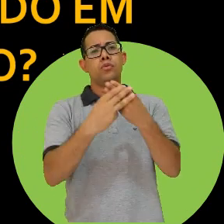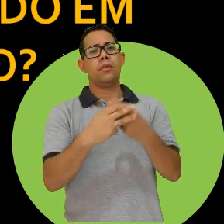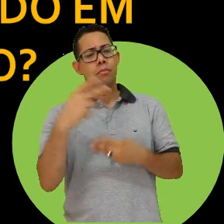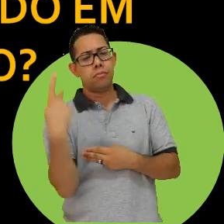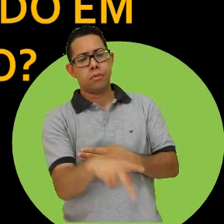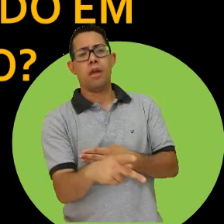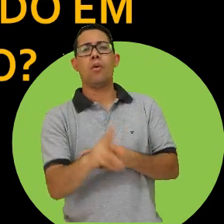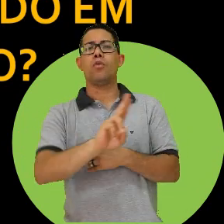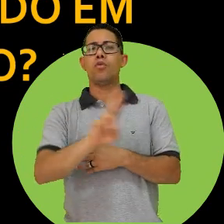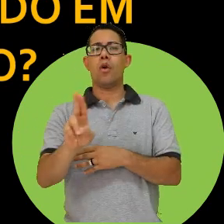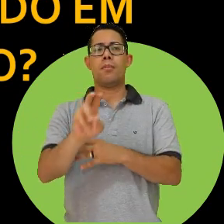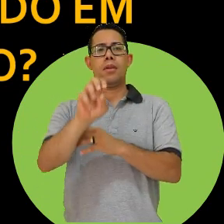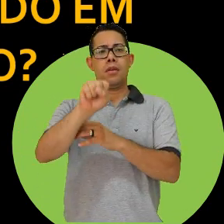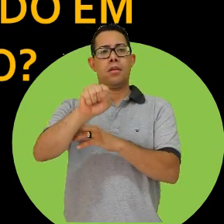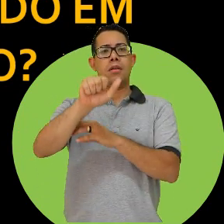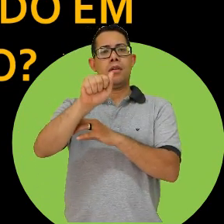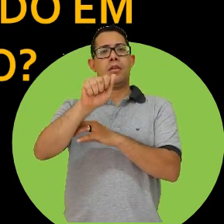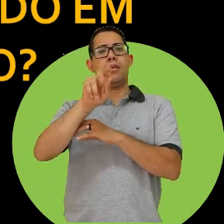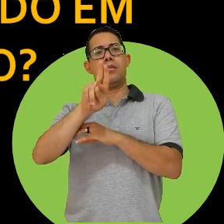herdado de sua família, era Saulo.